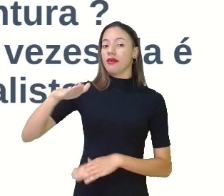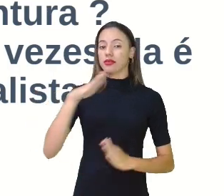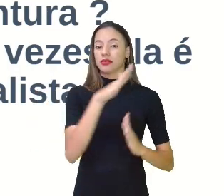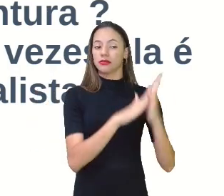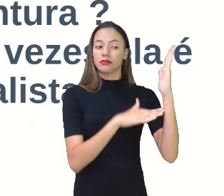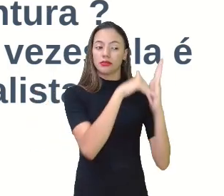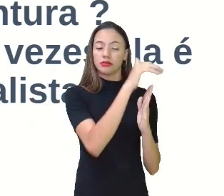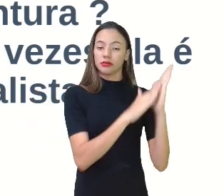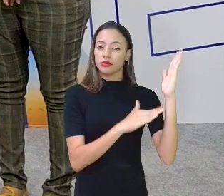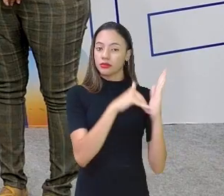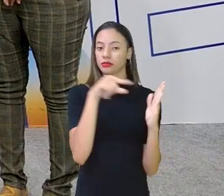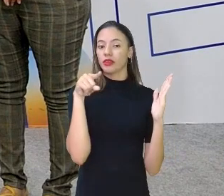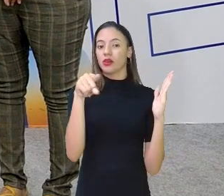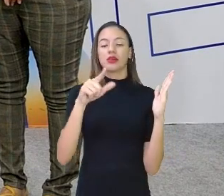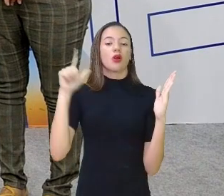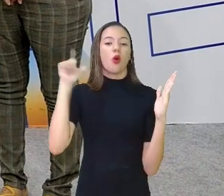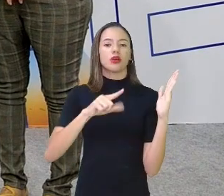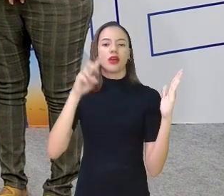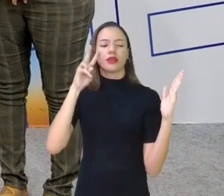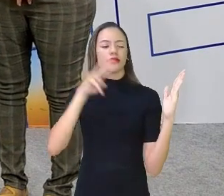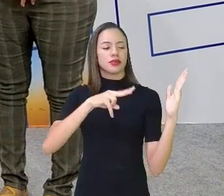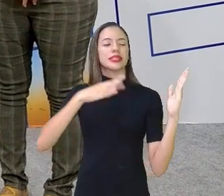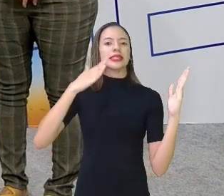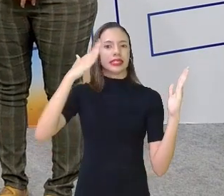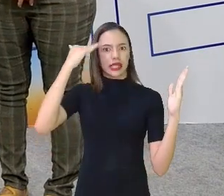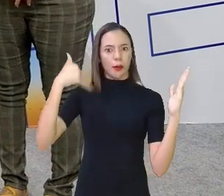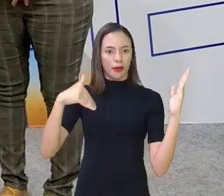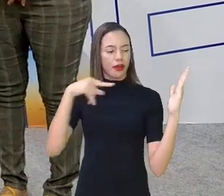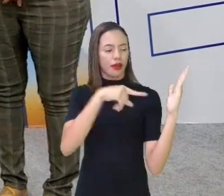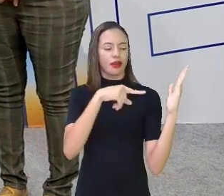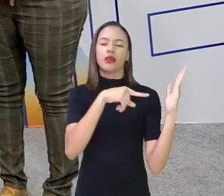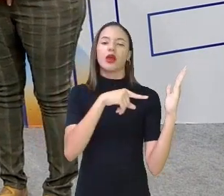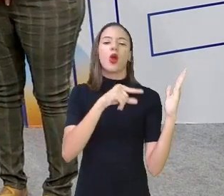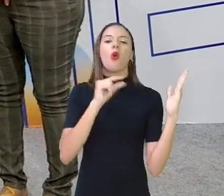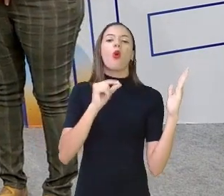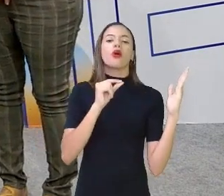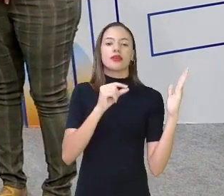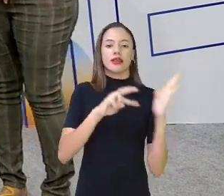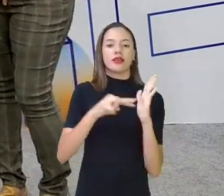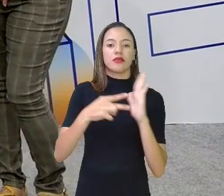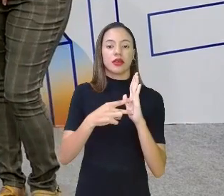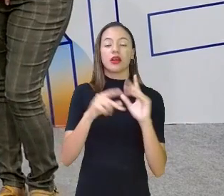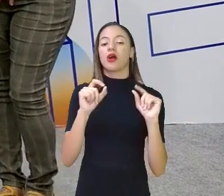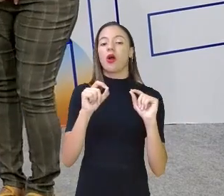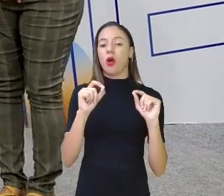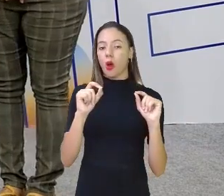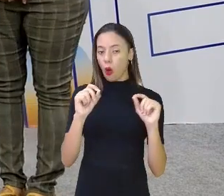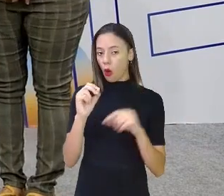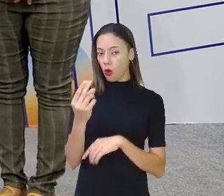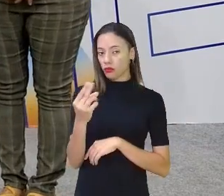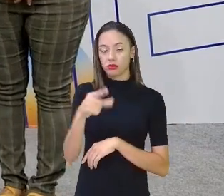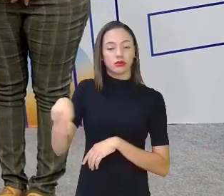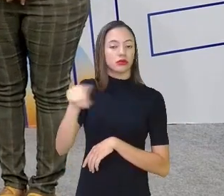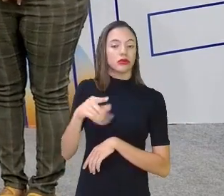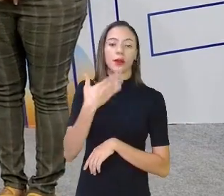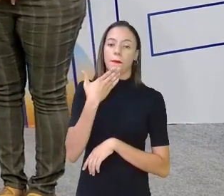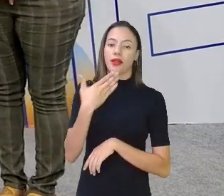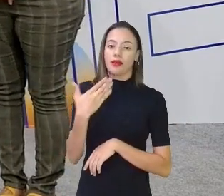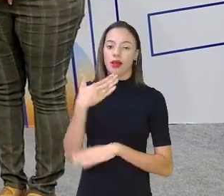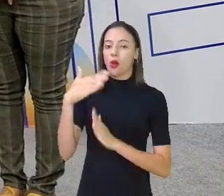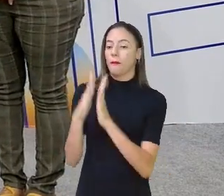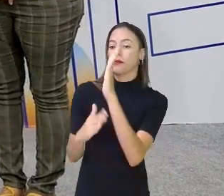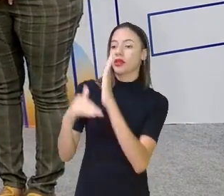que vocês conseguem identificar o que é? Uma pintura figurativa? Ou vocês preferem uma